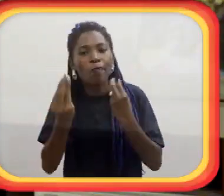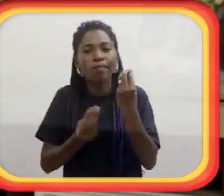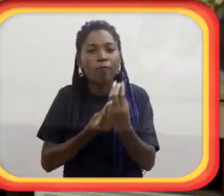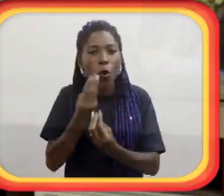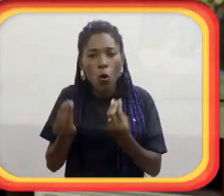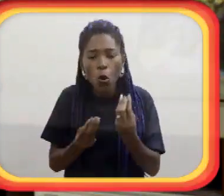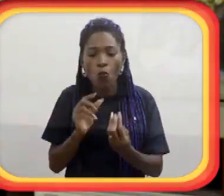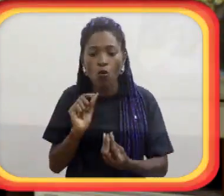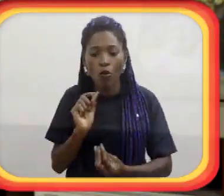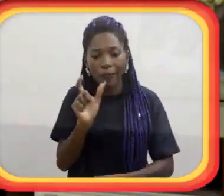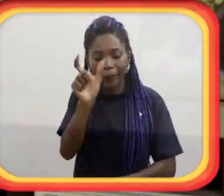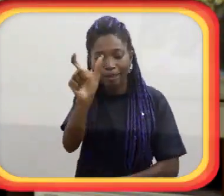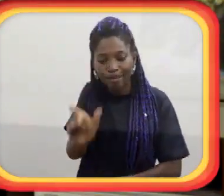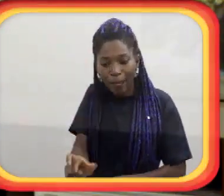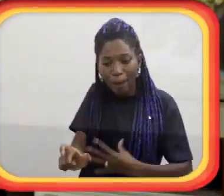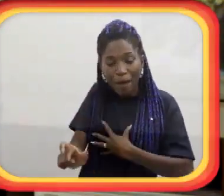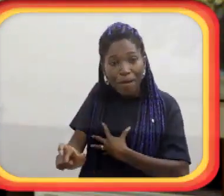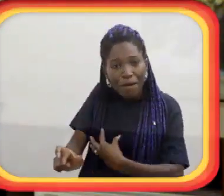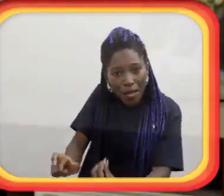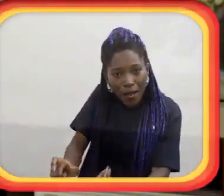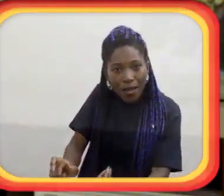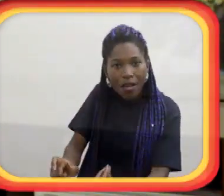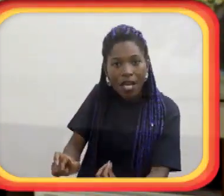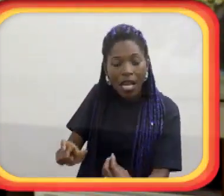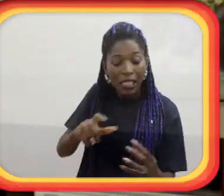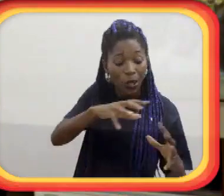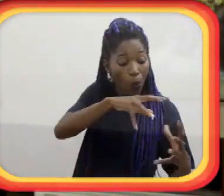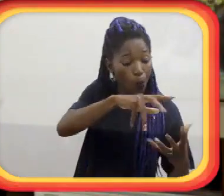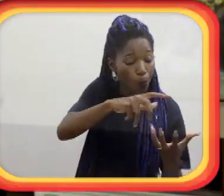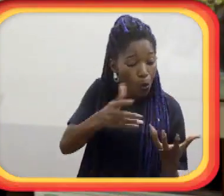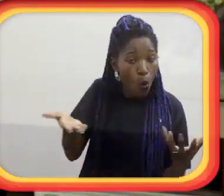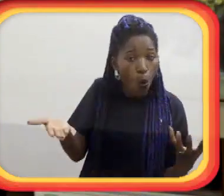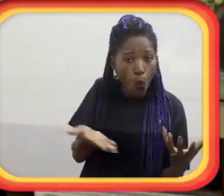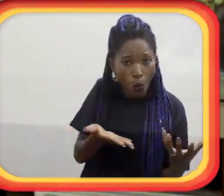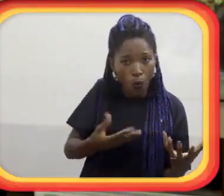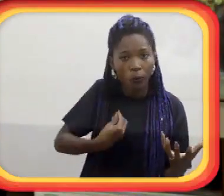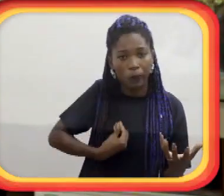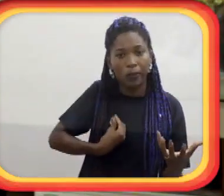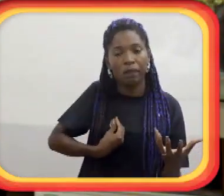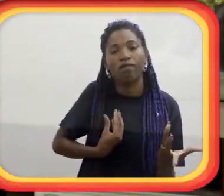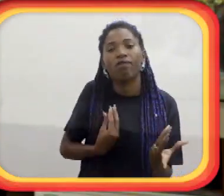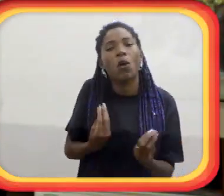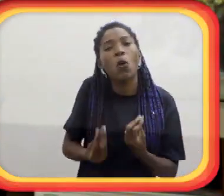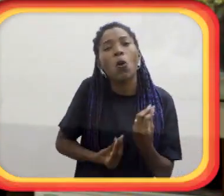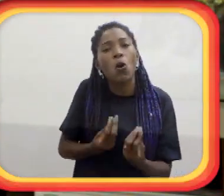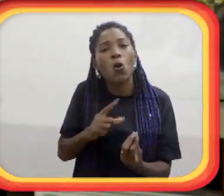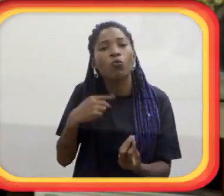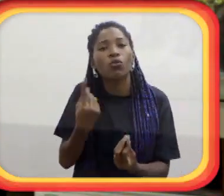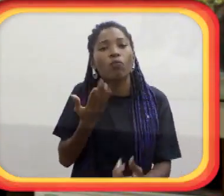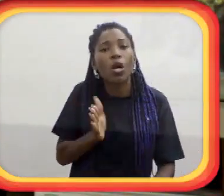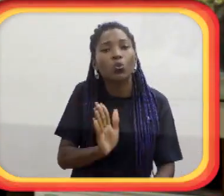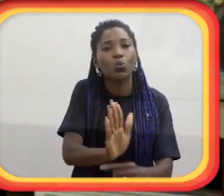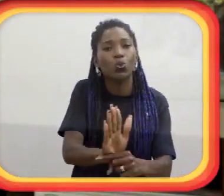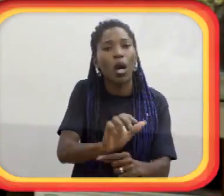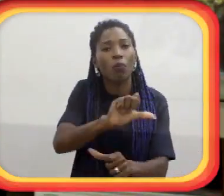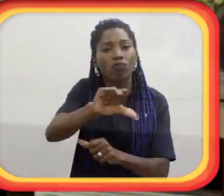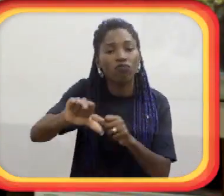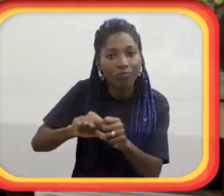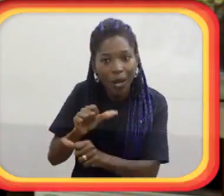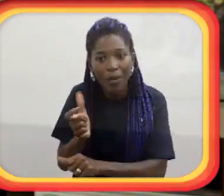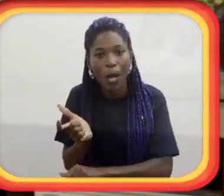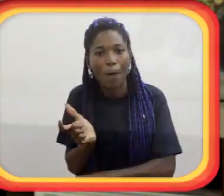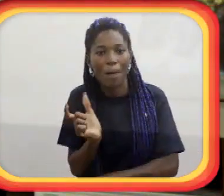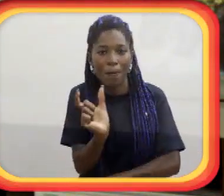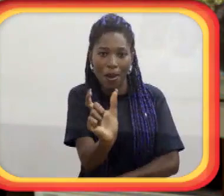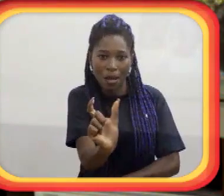ajudou muito a entender a condição da minha filha, a condição do mundo em que nós vivemos e de que maneira a gente